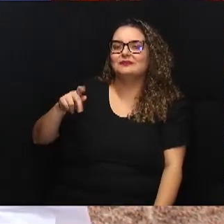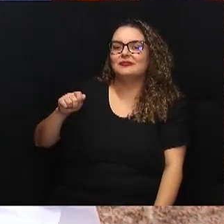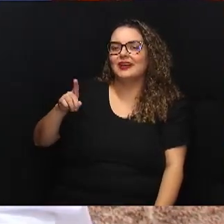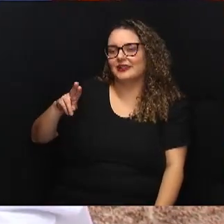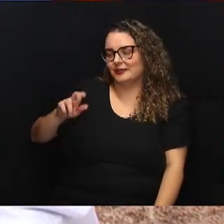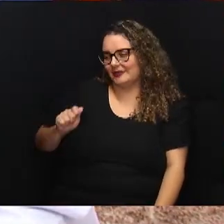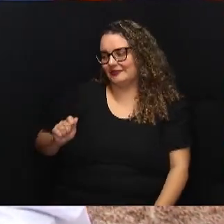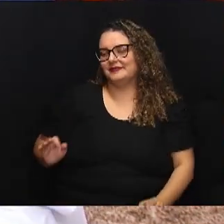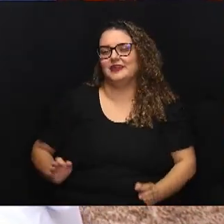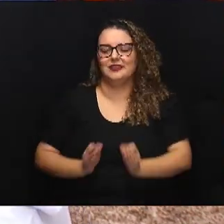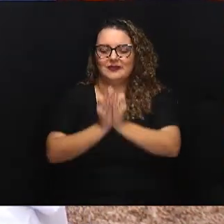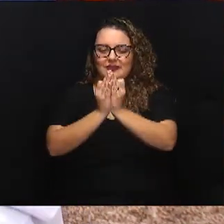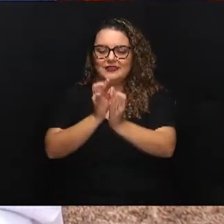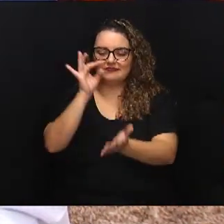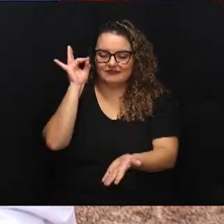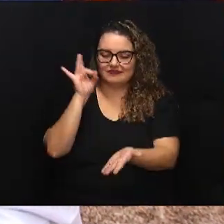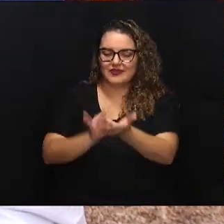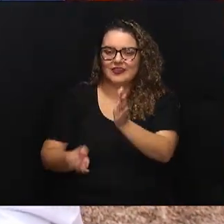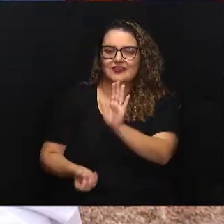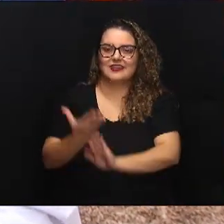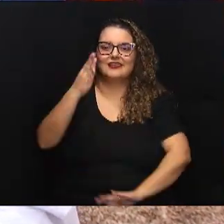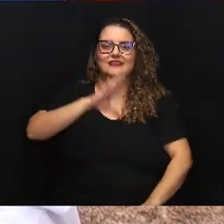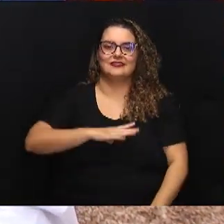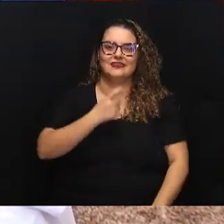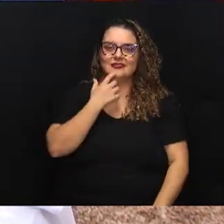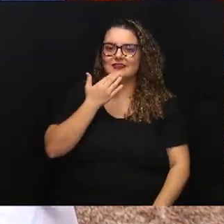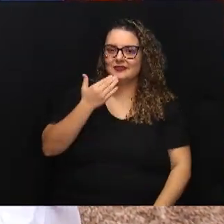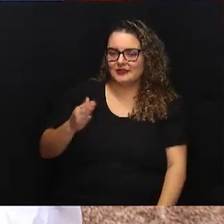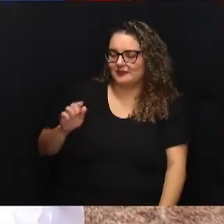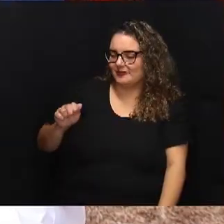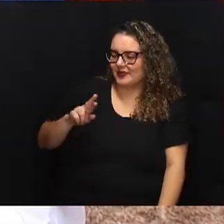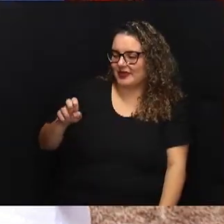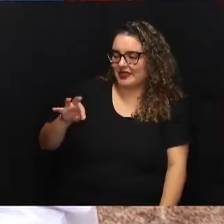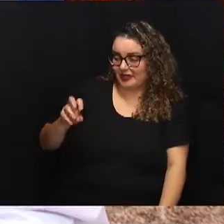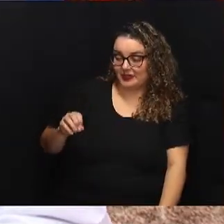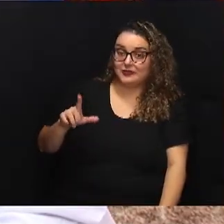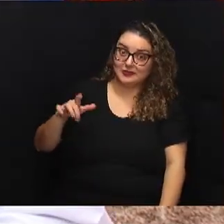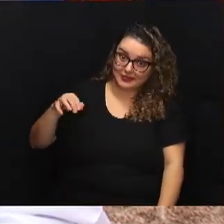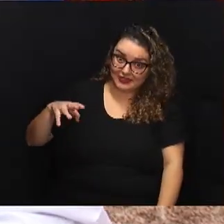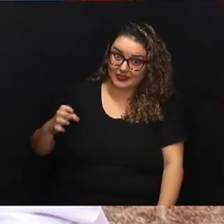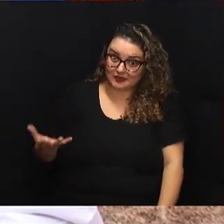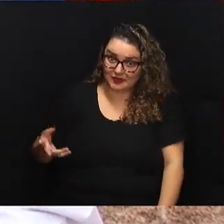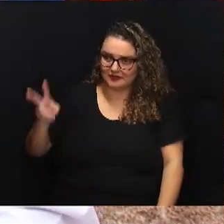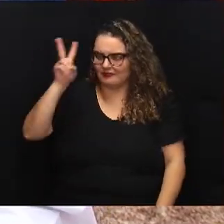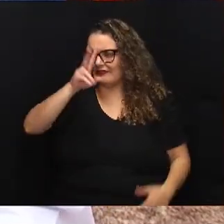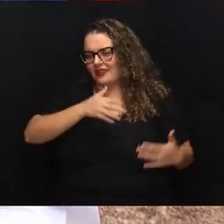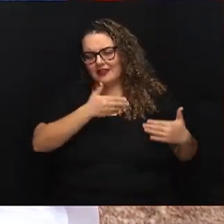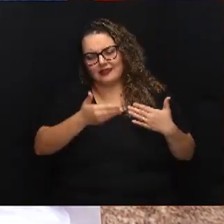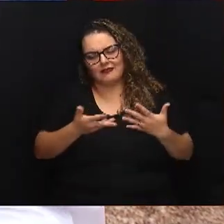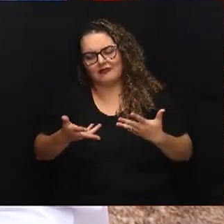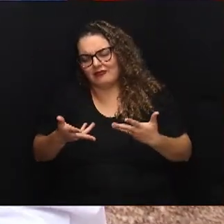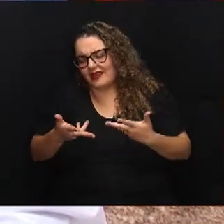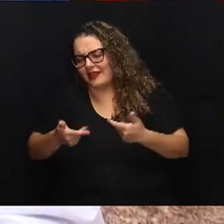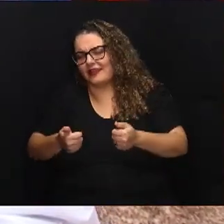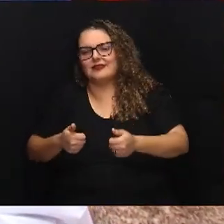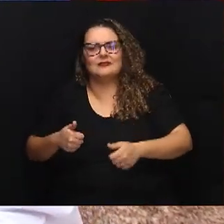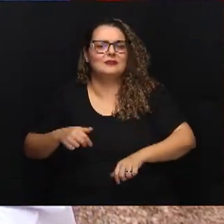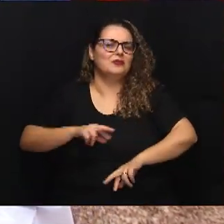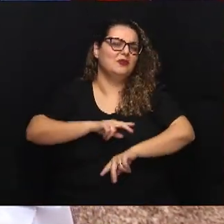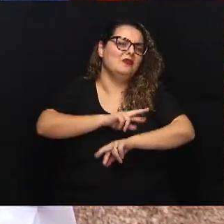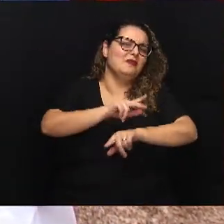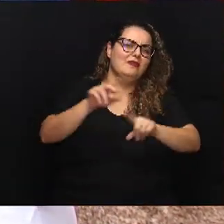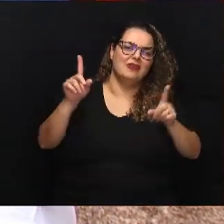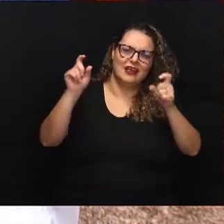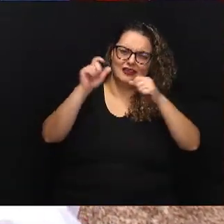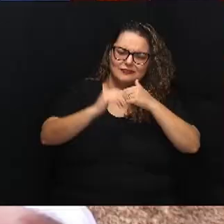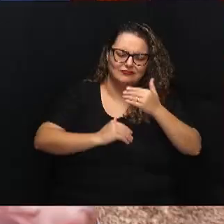fundação da cidade de Campinas por solicitação de Barreto Leme. Nós temos uma história muito rica, passamos por muitas